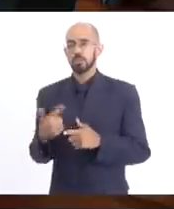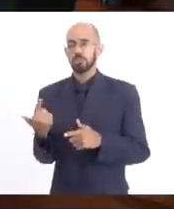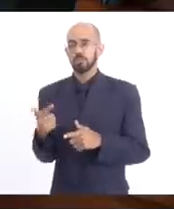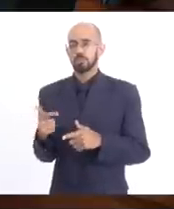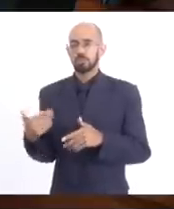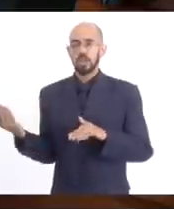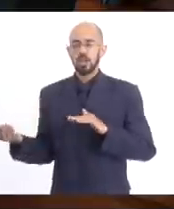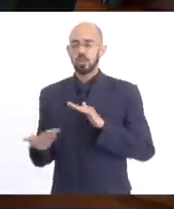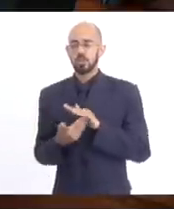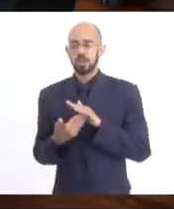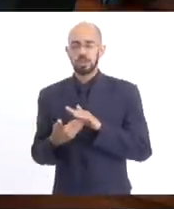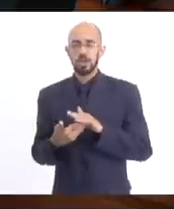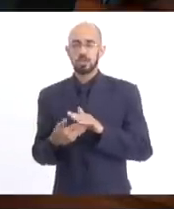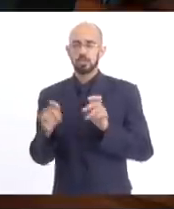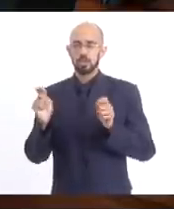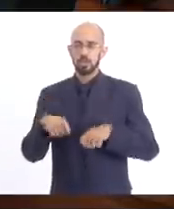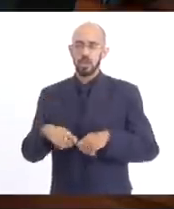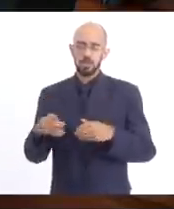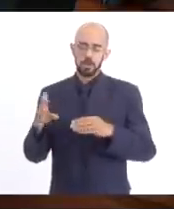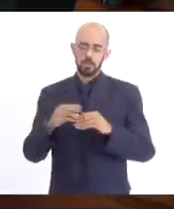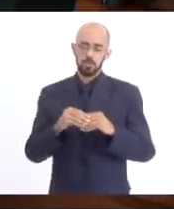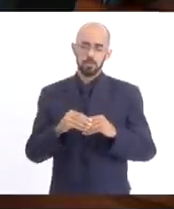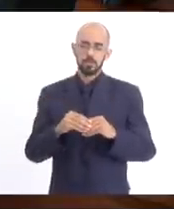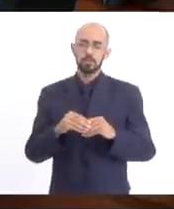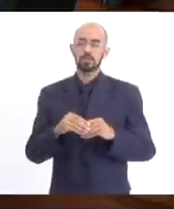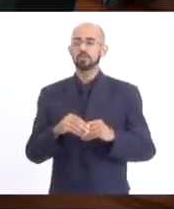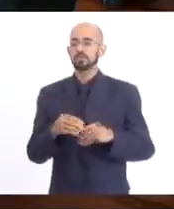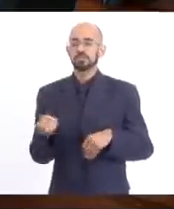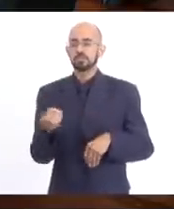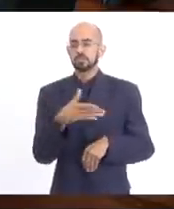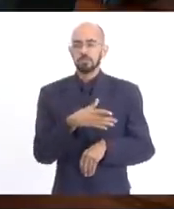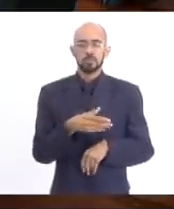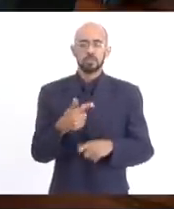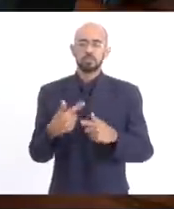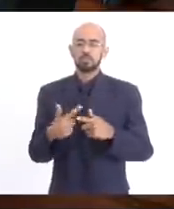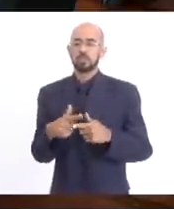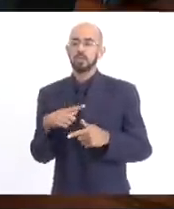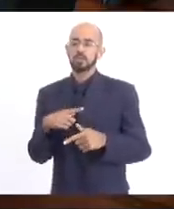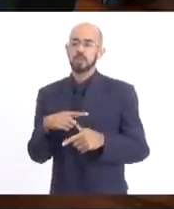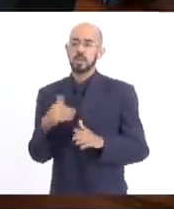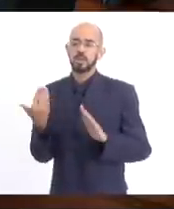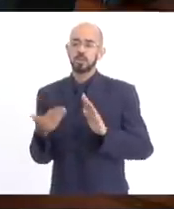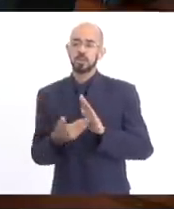lei, pode contribuir para os novos, porque eles vão ter integralidade.